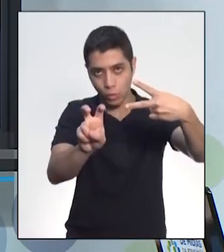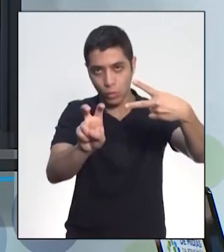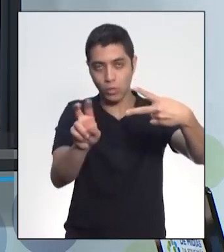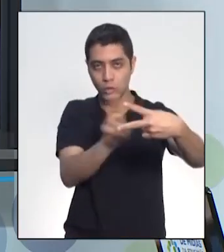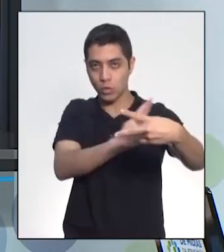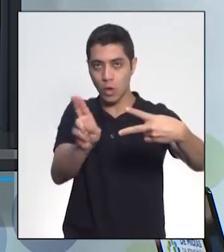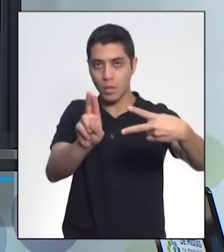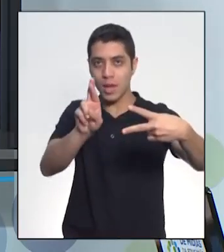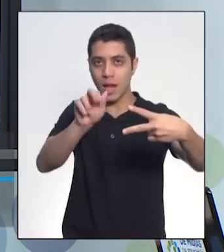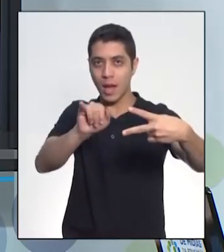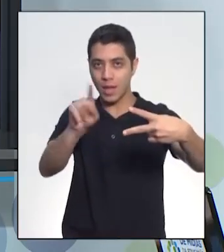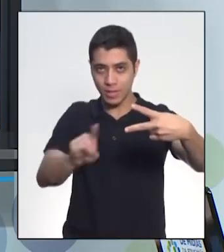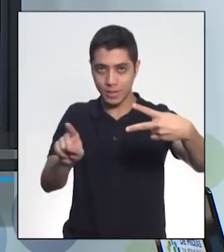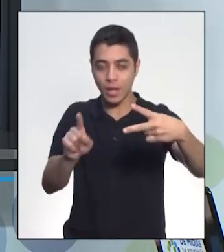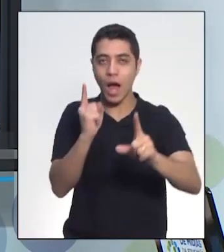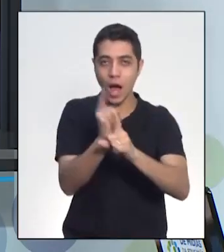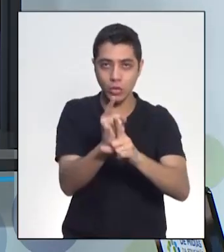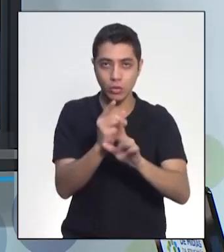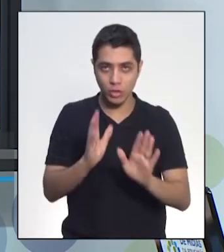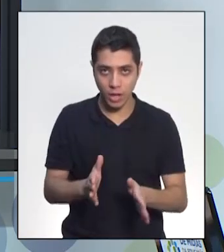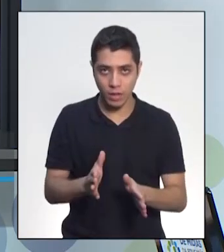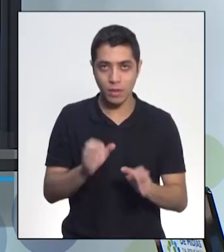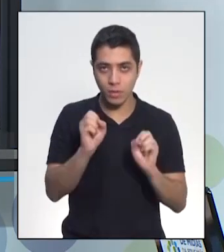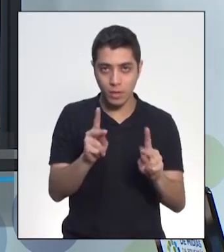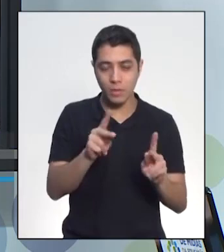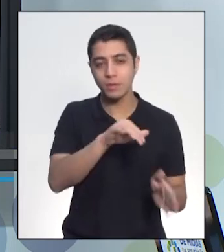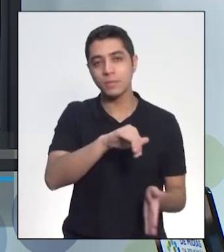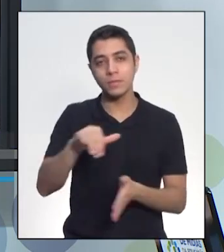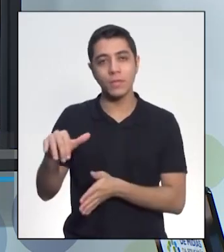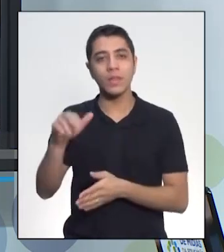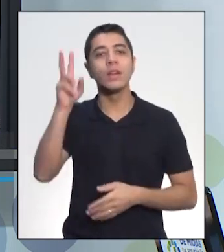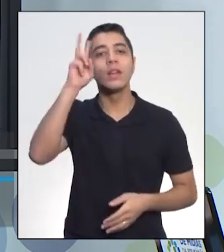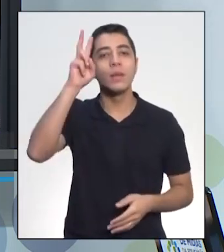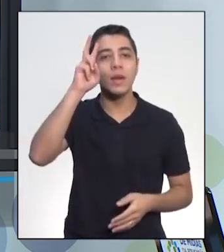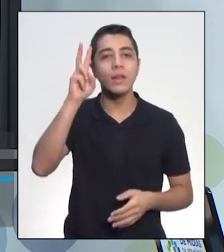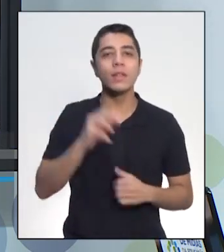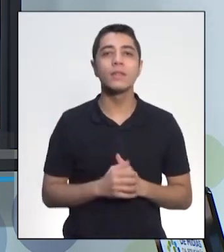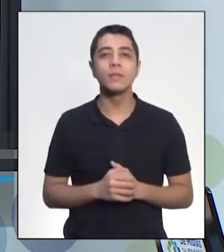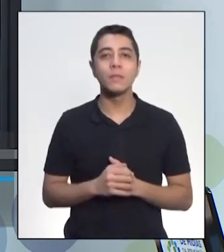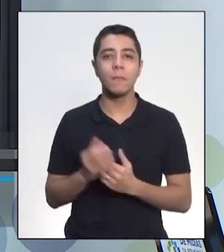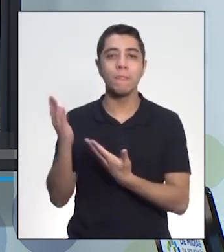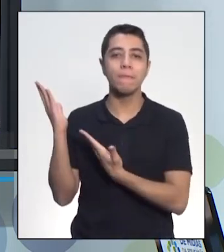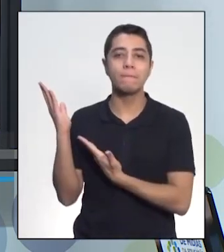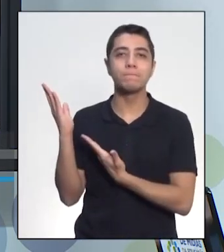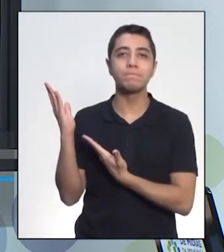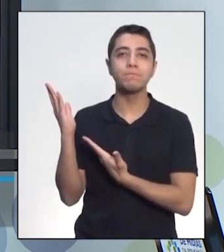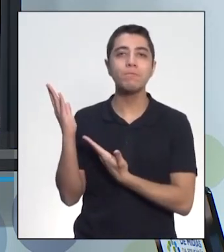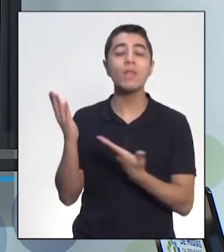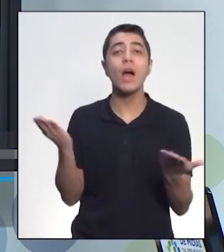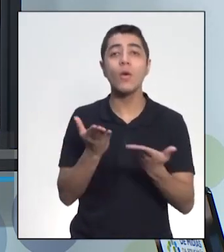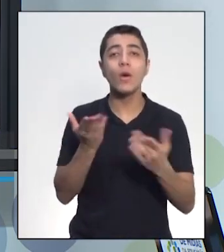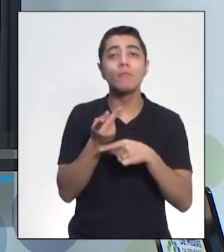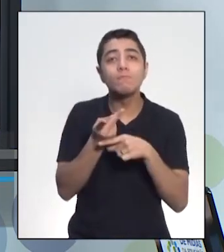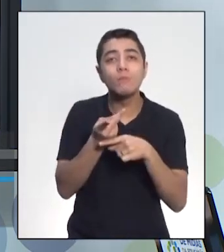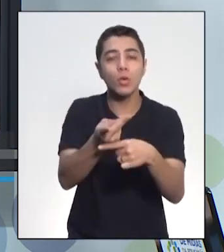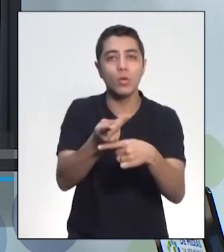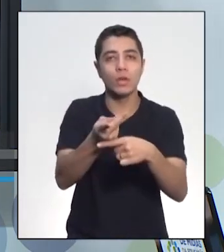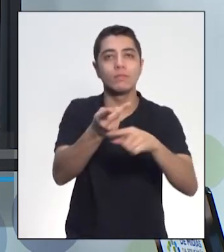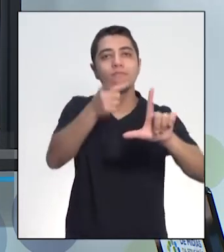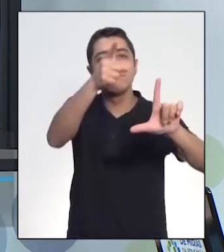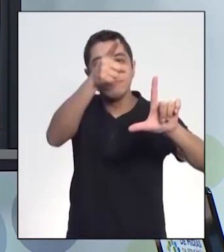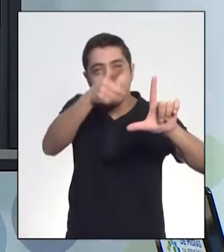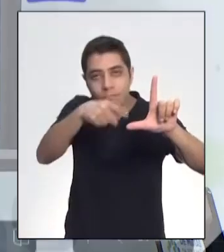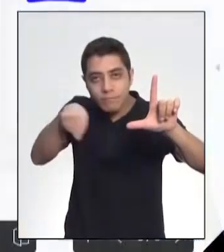é x do vértice menos b sobre 2a. Y do vértice menos delta sobre 4a. Vou substituir, tá bom?